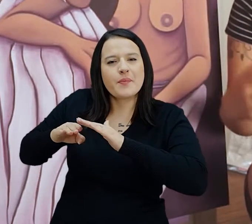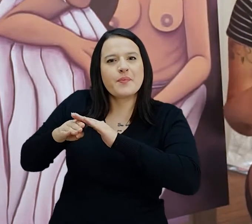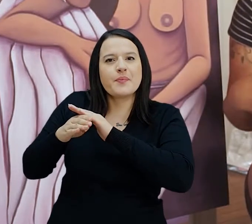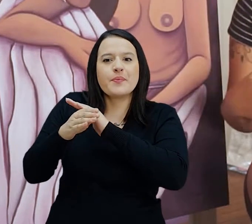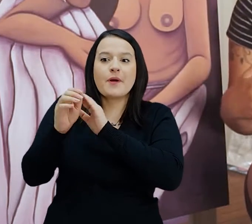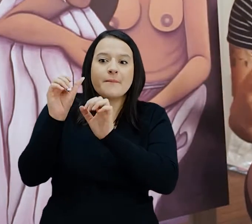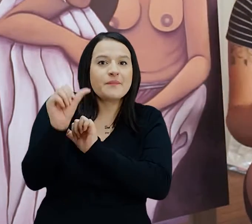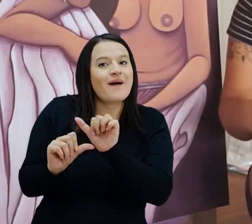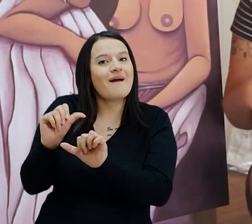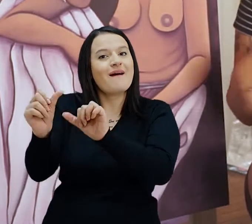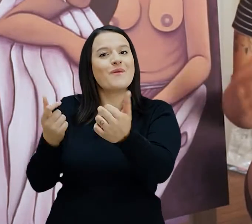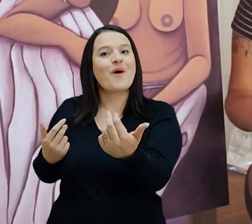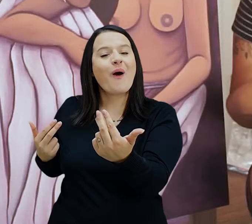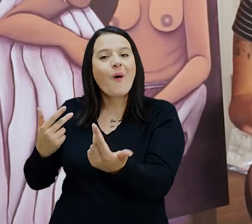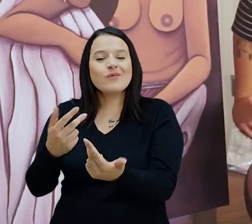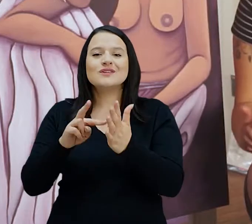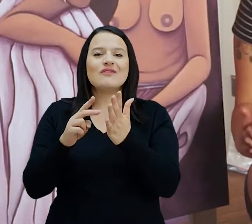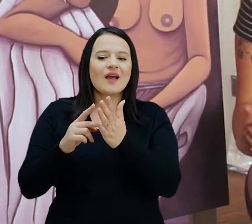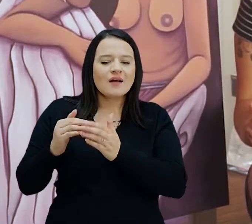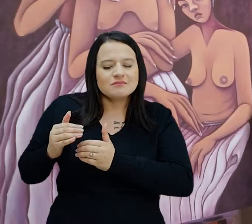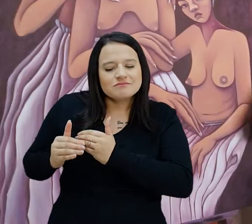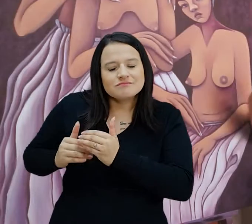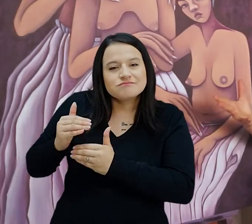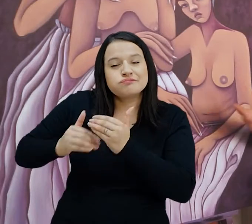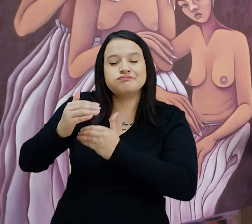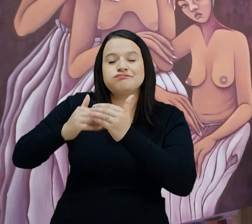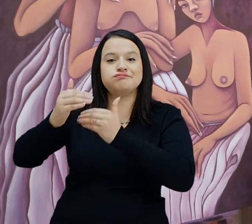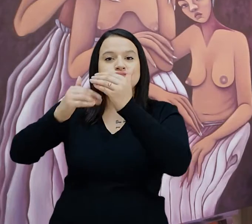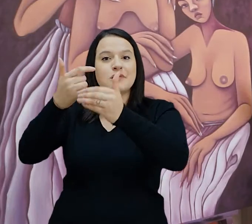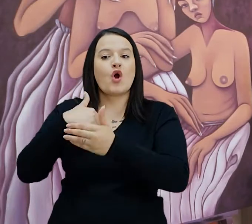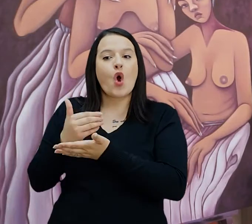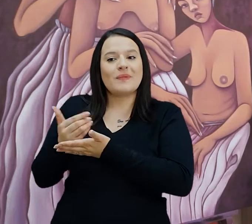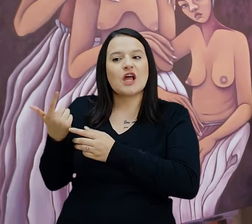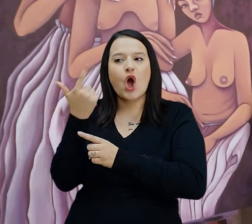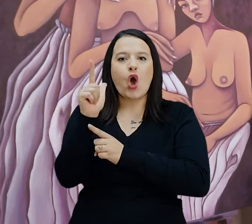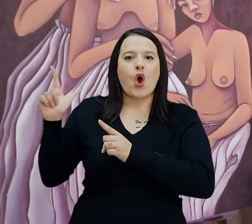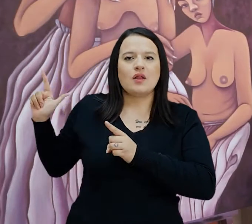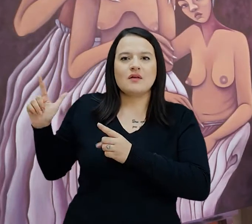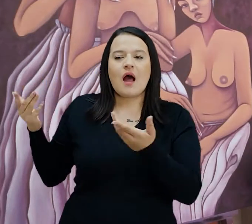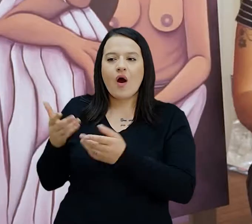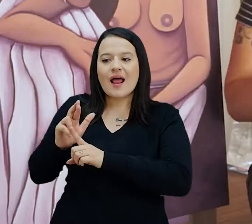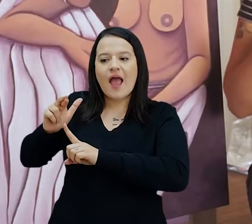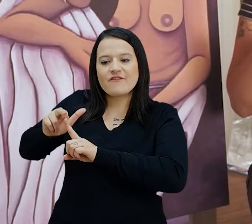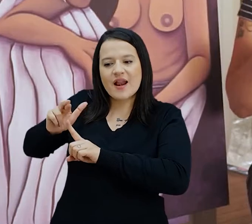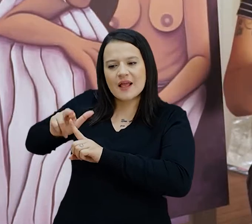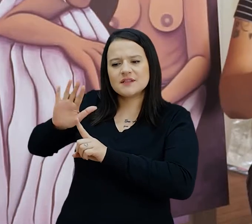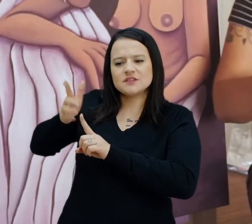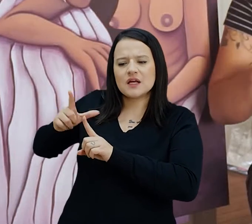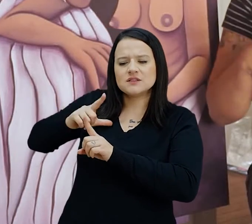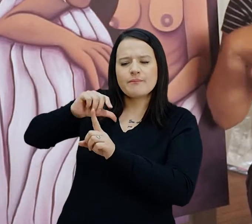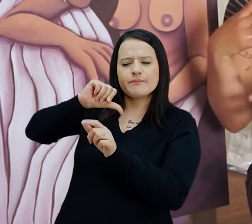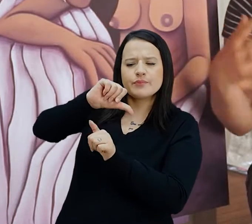fui desenhando, as coisas foram se transformando também. É uma evolução. Eu comecei fazendo de um jeito e agora